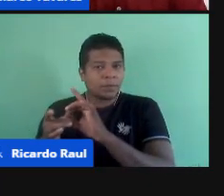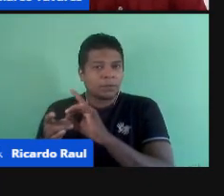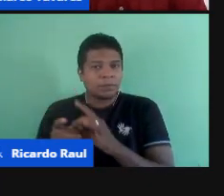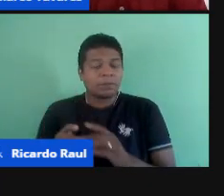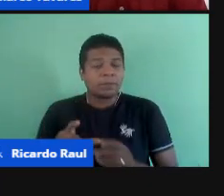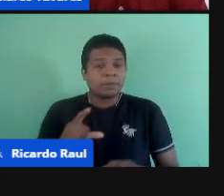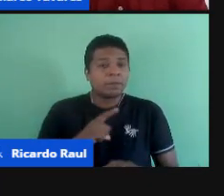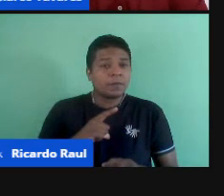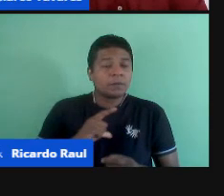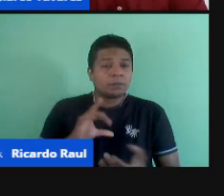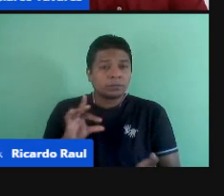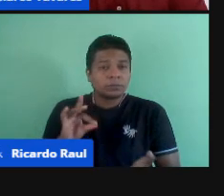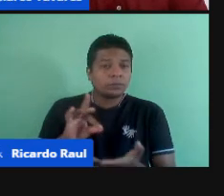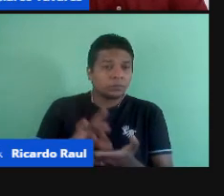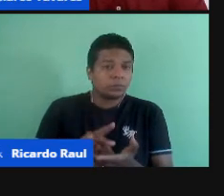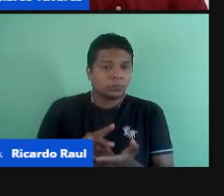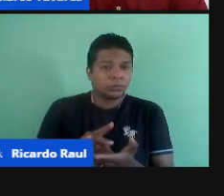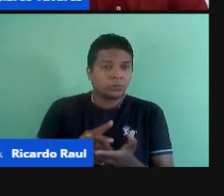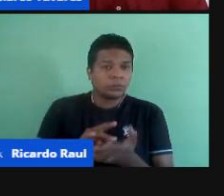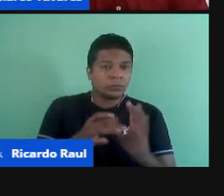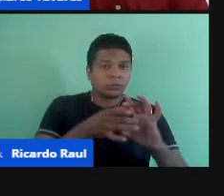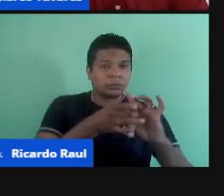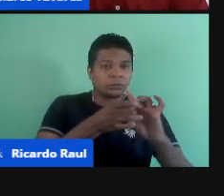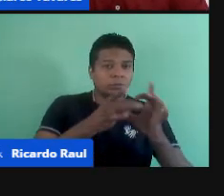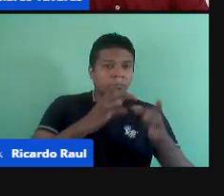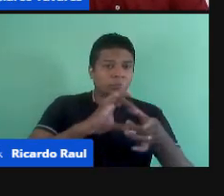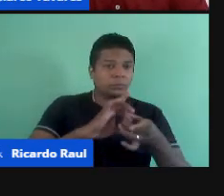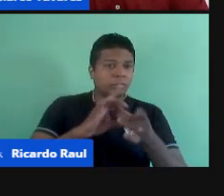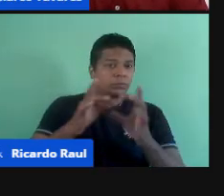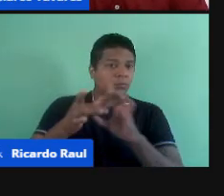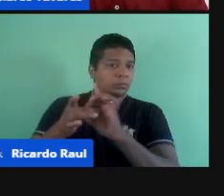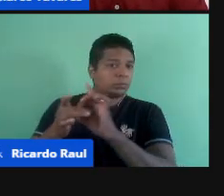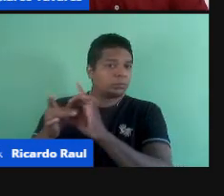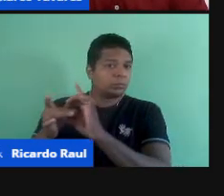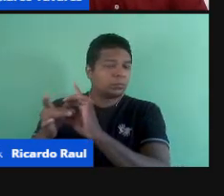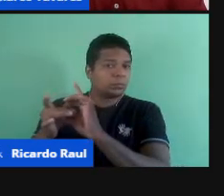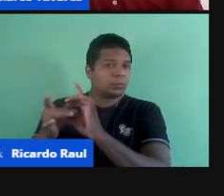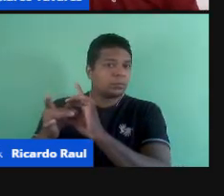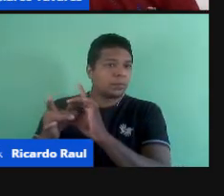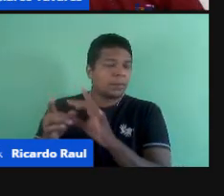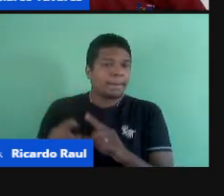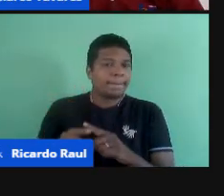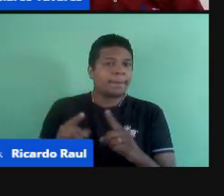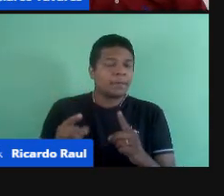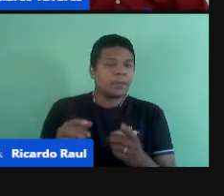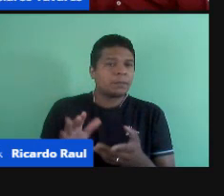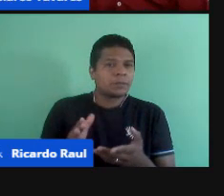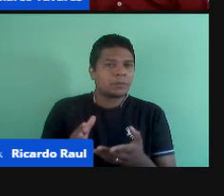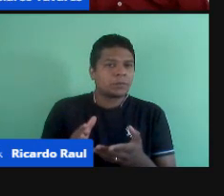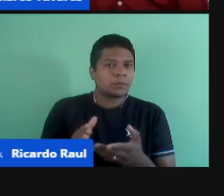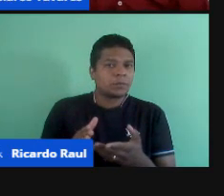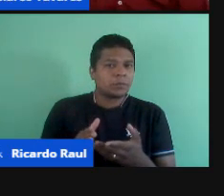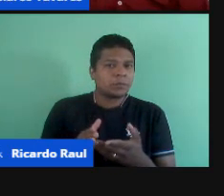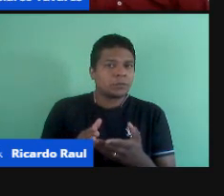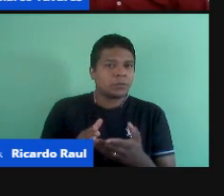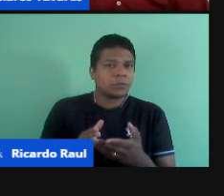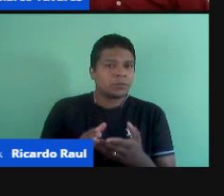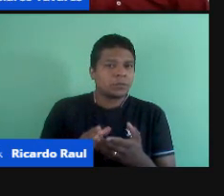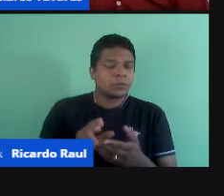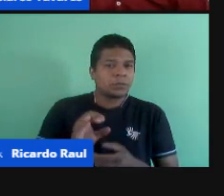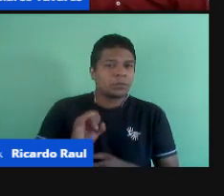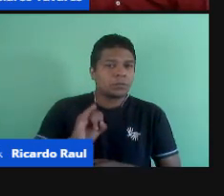realmente efetivo a Olimpíada, né? Mais precisamente no Japão,